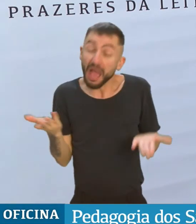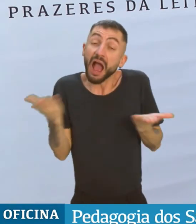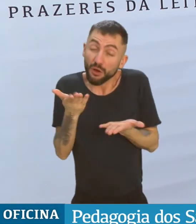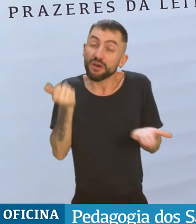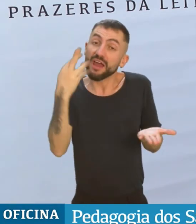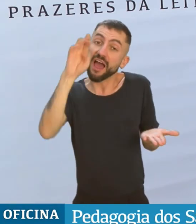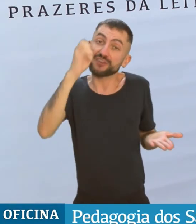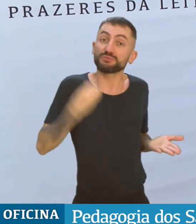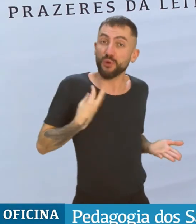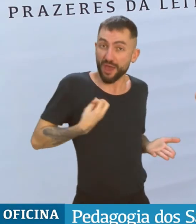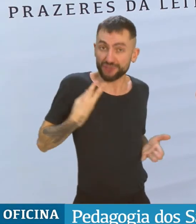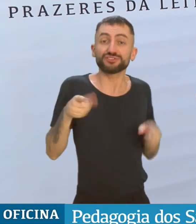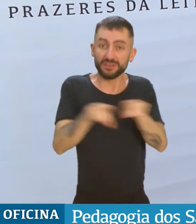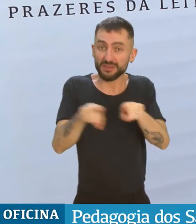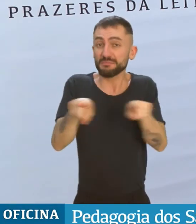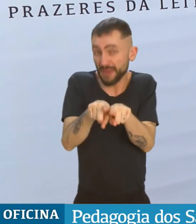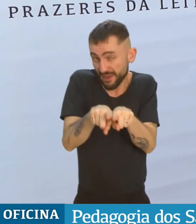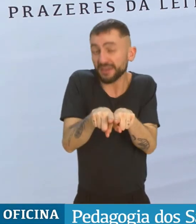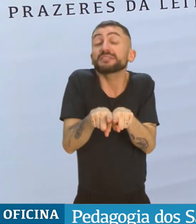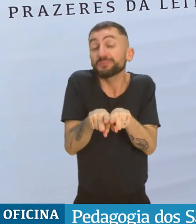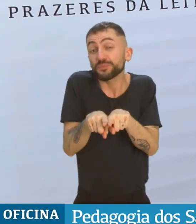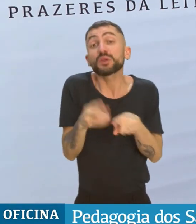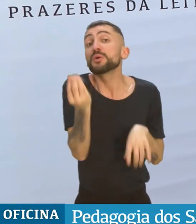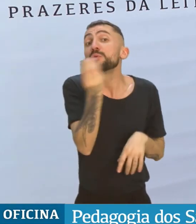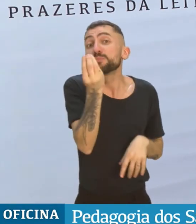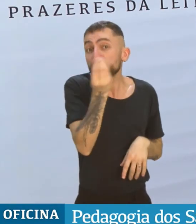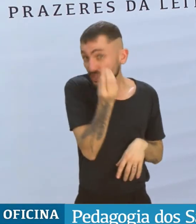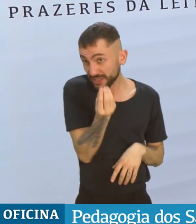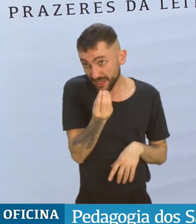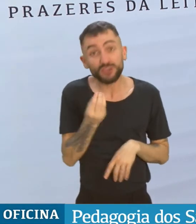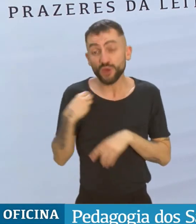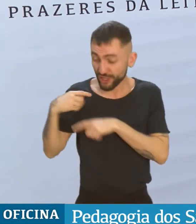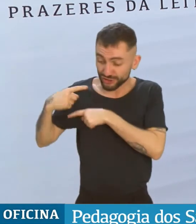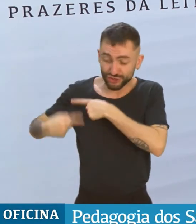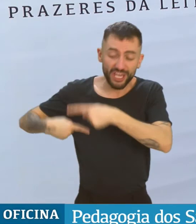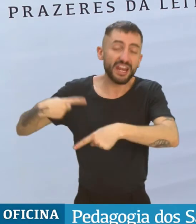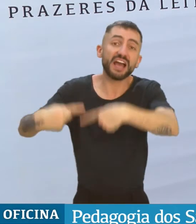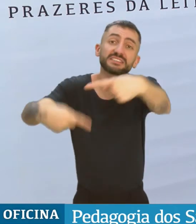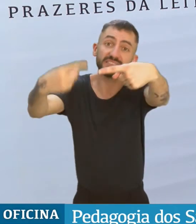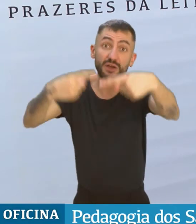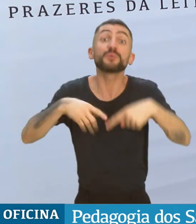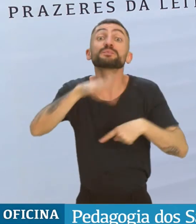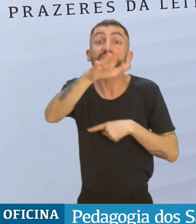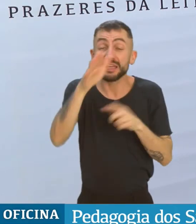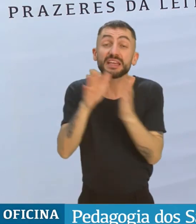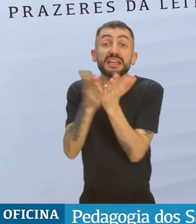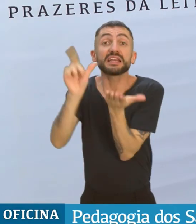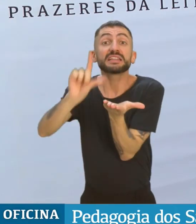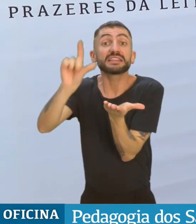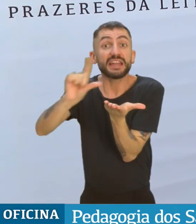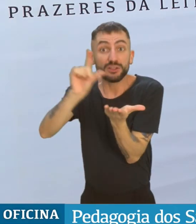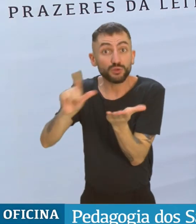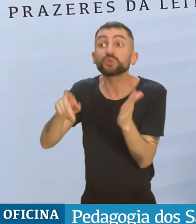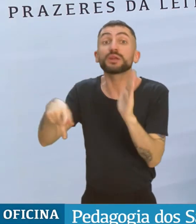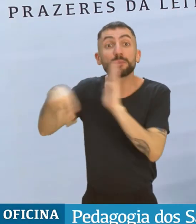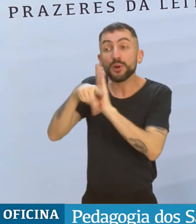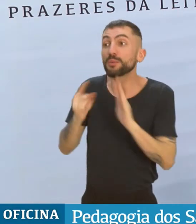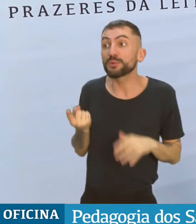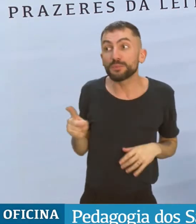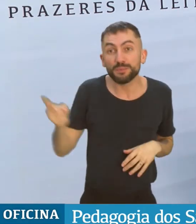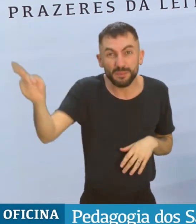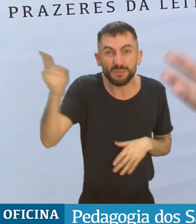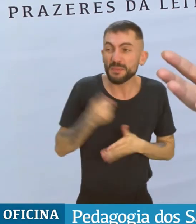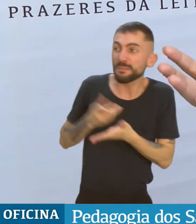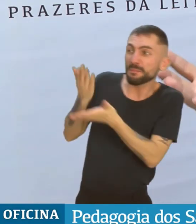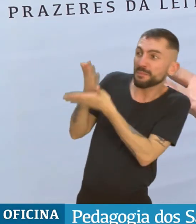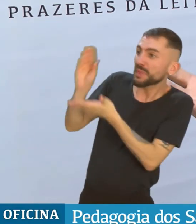sim, que atravessa gerações. A gente não está falando... Quando eu falo de literatura marginal periférica, você não vai ver só literatura marginal